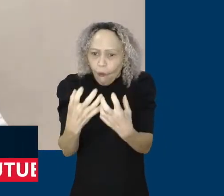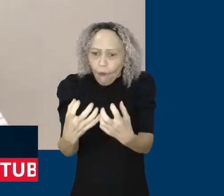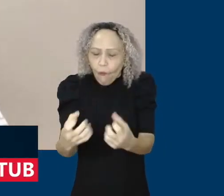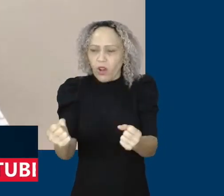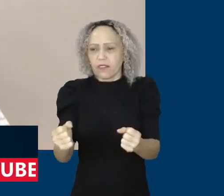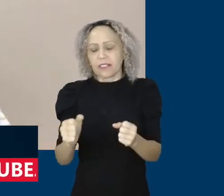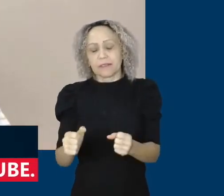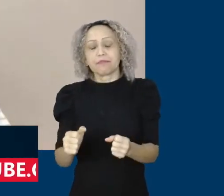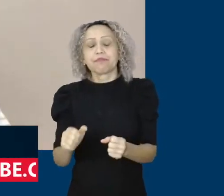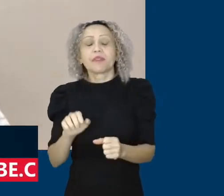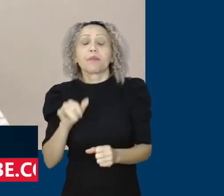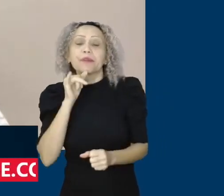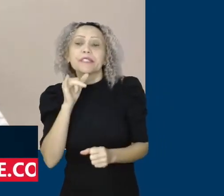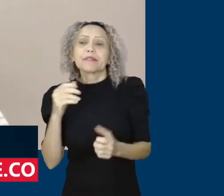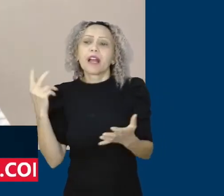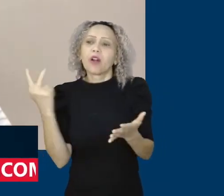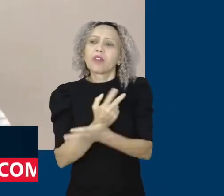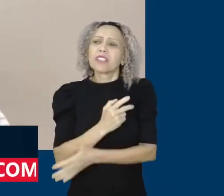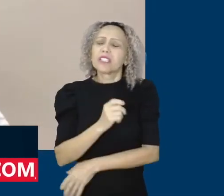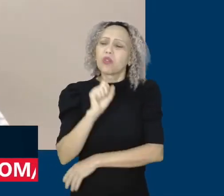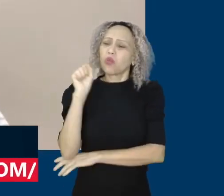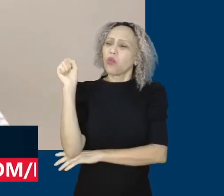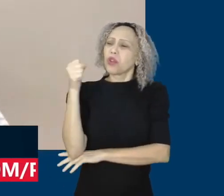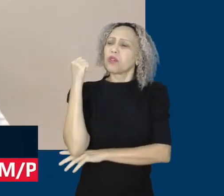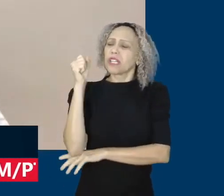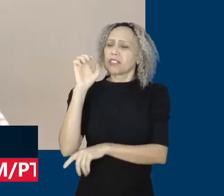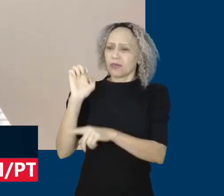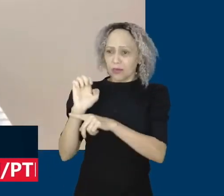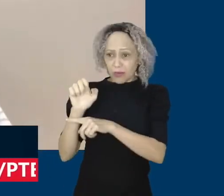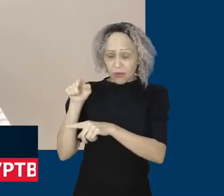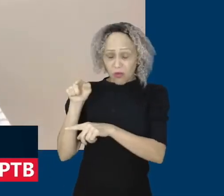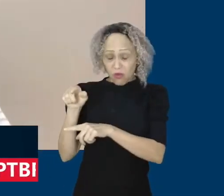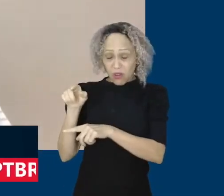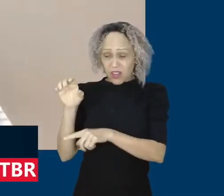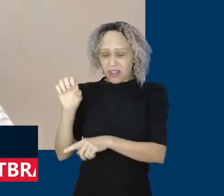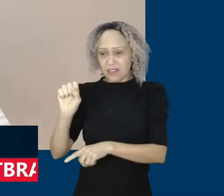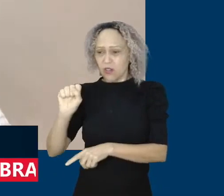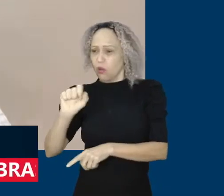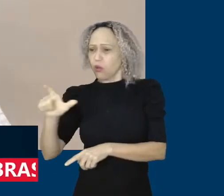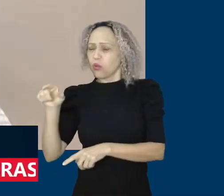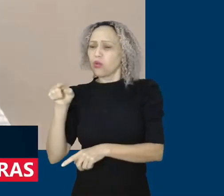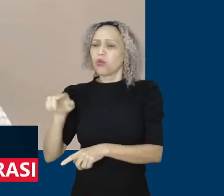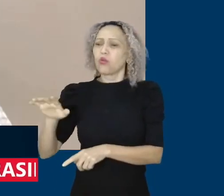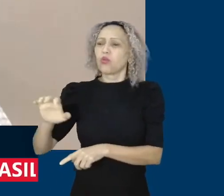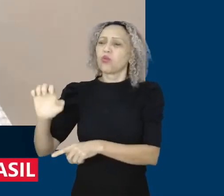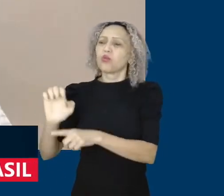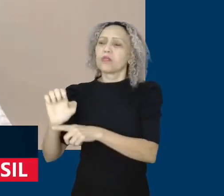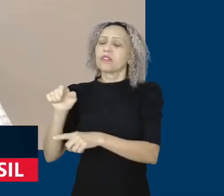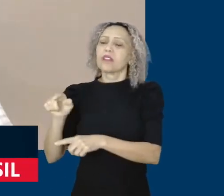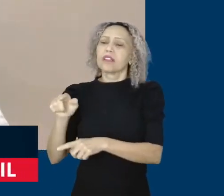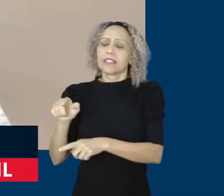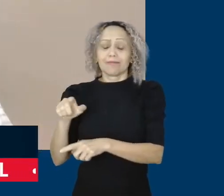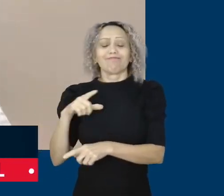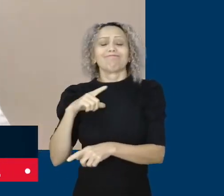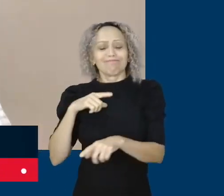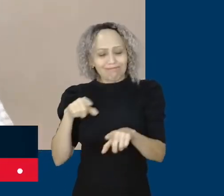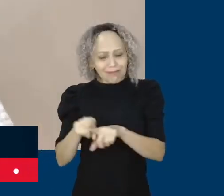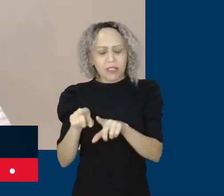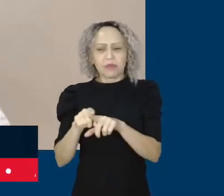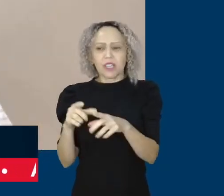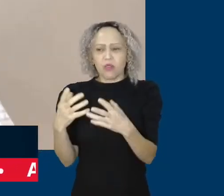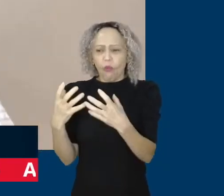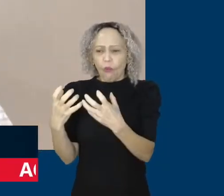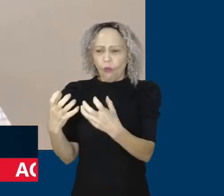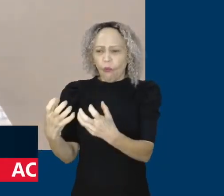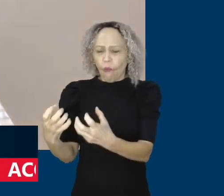seca que aconteceu no Rio Grande do Sul, nesse primeiro trimestre, tem um reflexo muito importante. Você olhar em quase